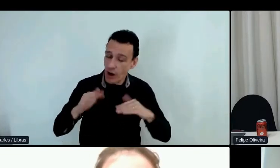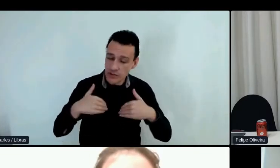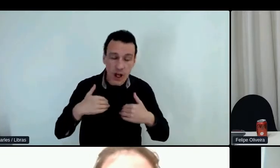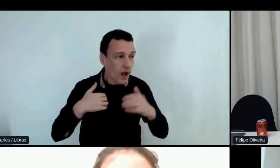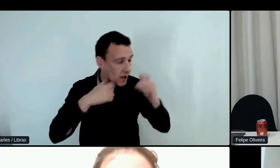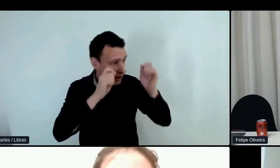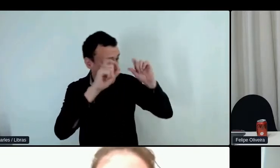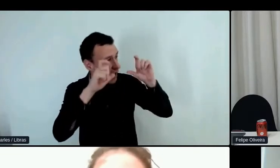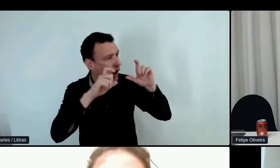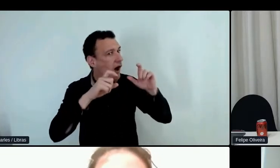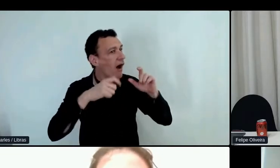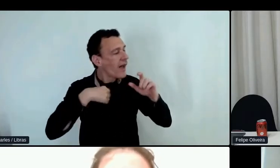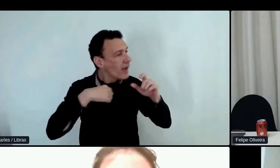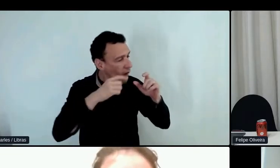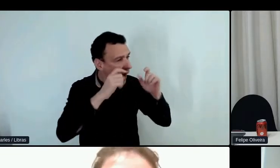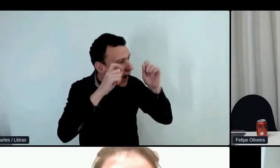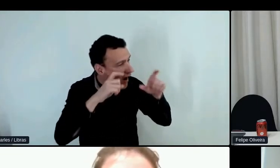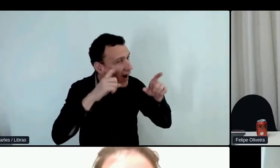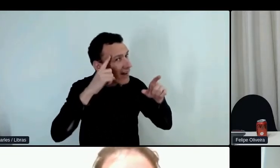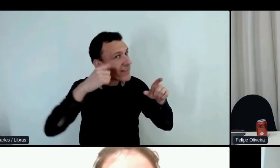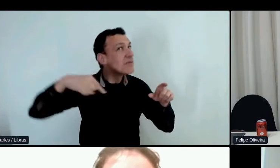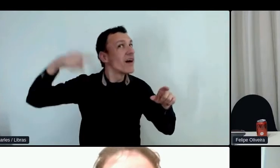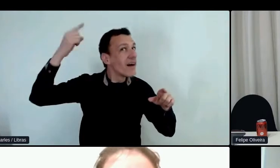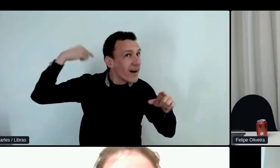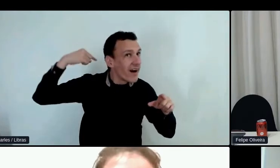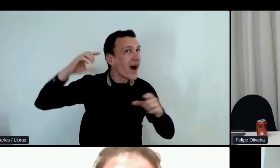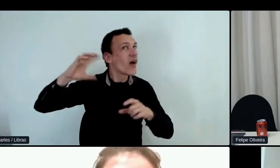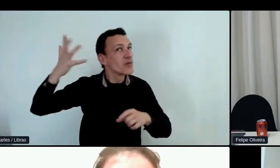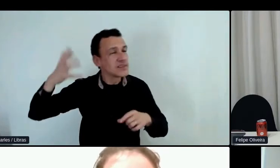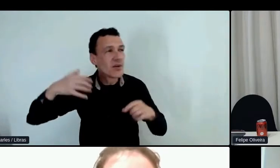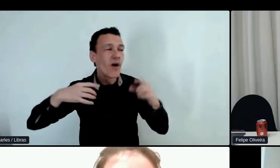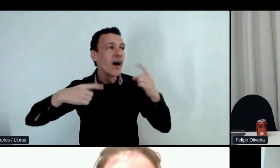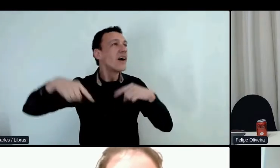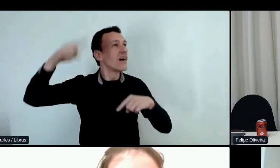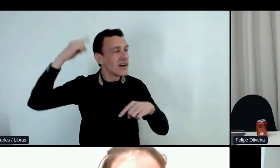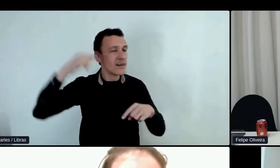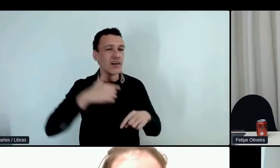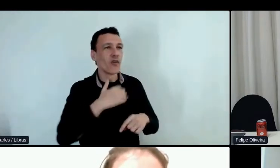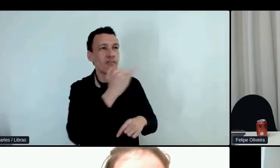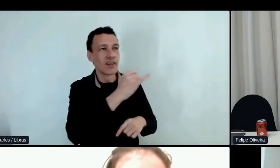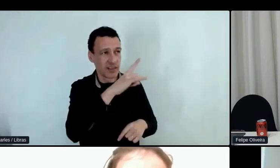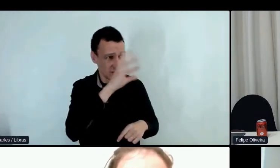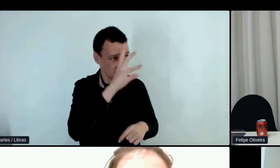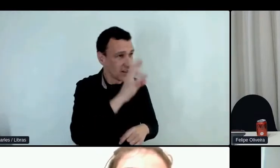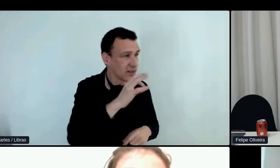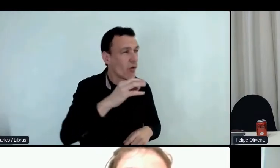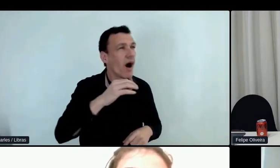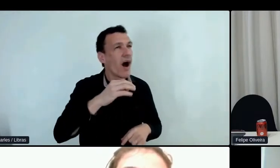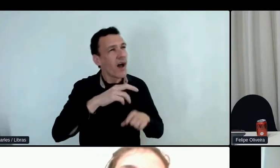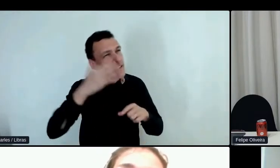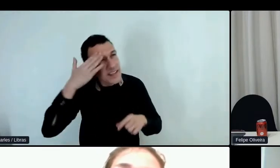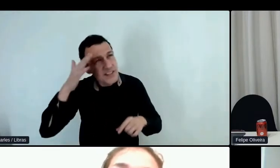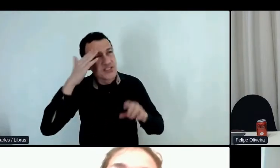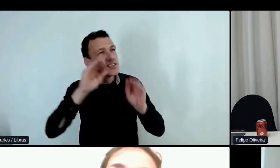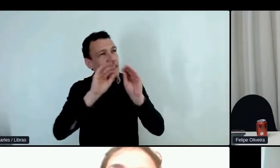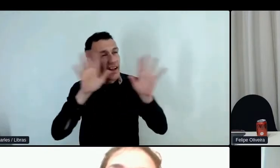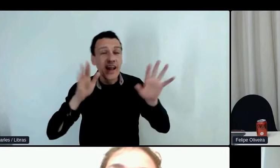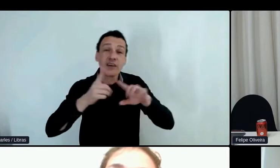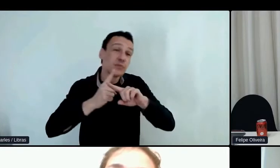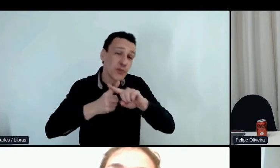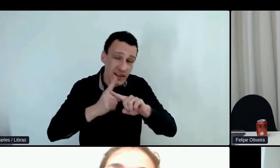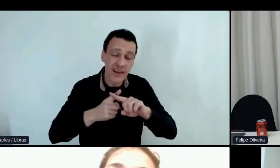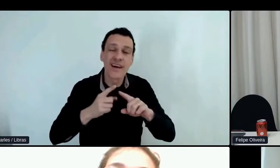dia. Então, acho que teve várias coisas, que não dá nem para citar, porque teve várias coisas que a gente no dia a dia, ela fala, não, porque por causa disso